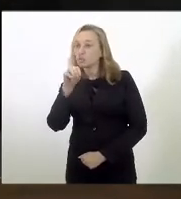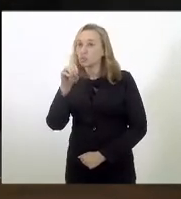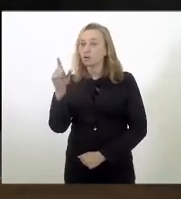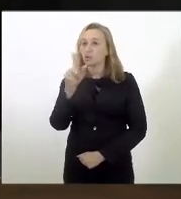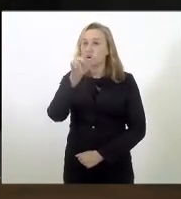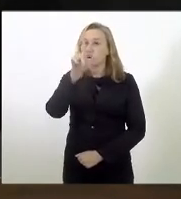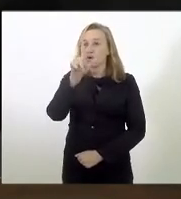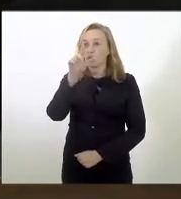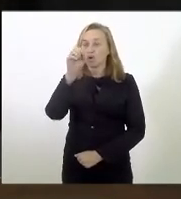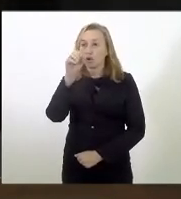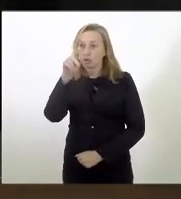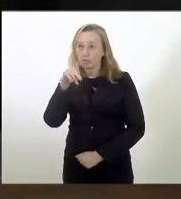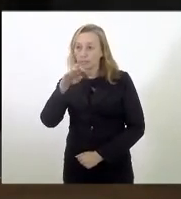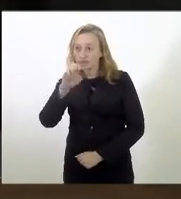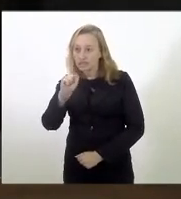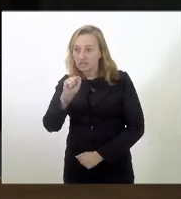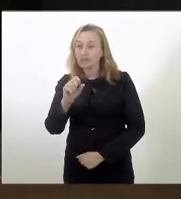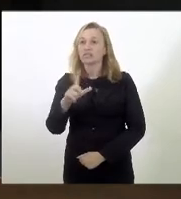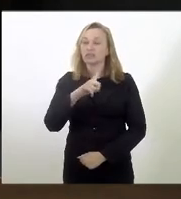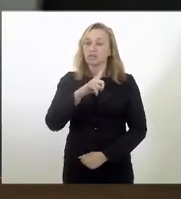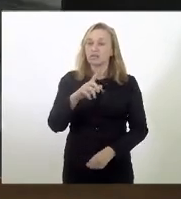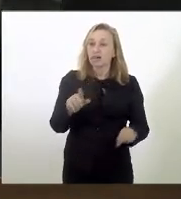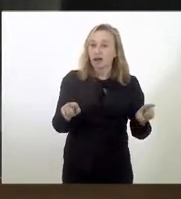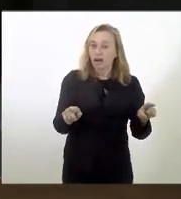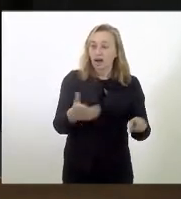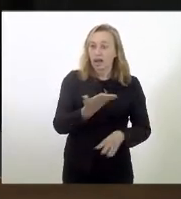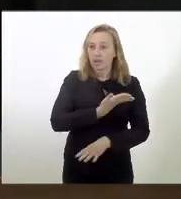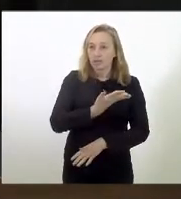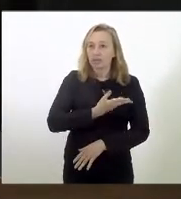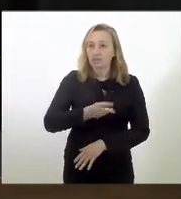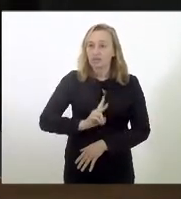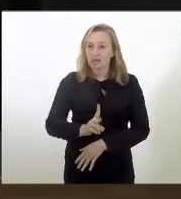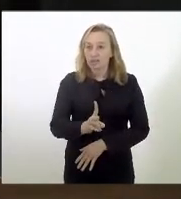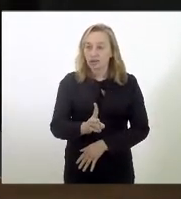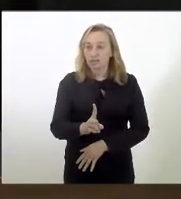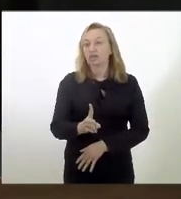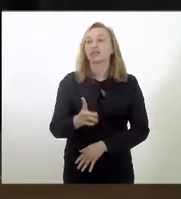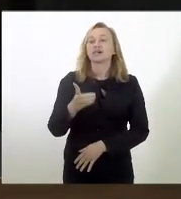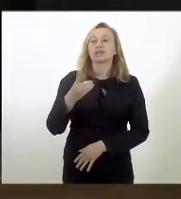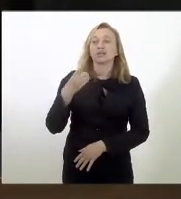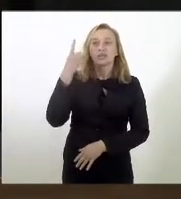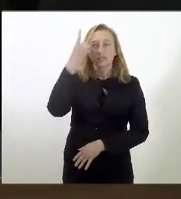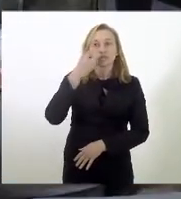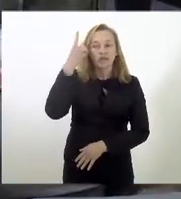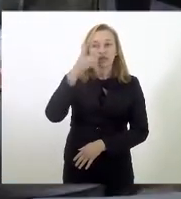nosso amigo também, sempre deputado, Rafael Pisciani. Seja bem-vindo, meu irmão.